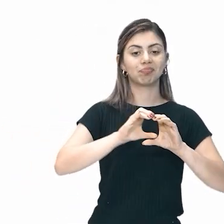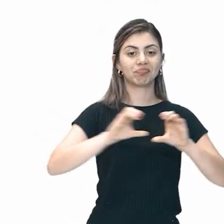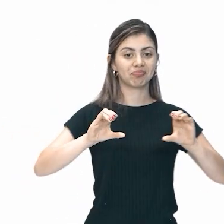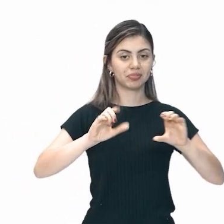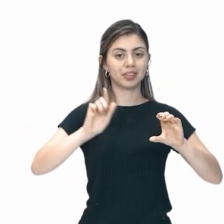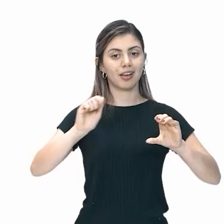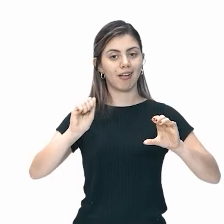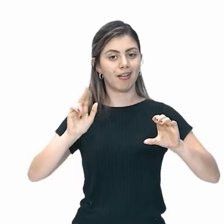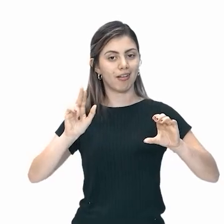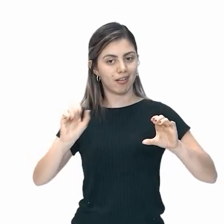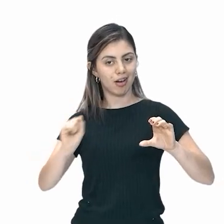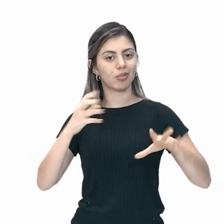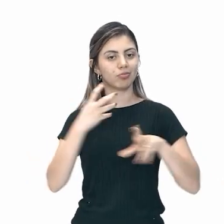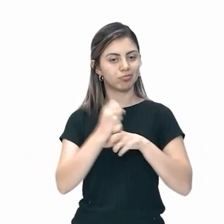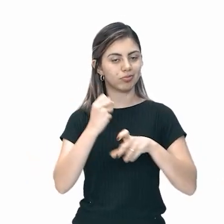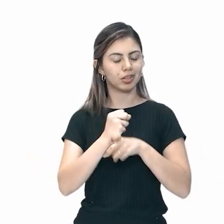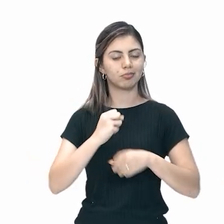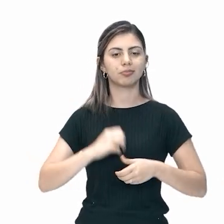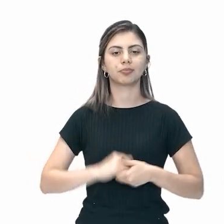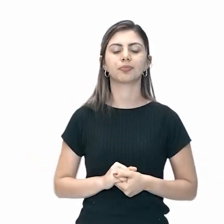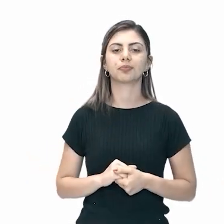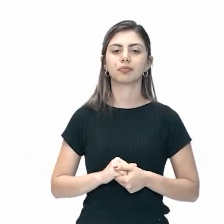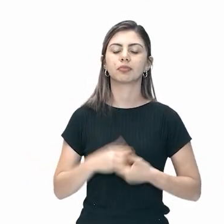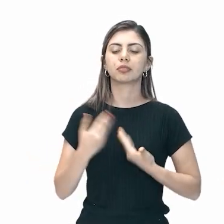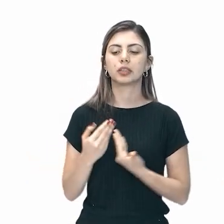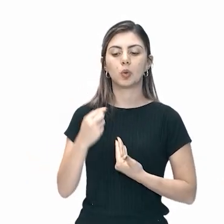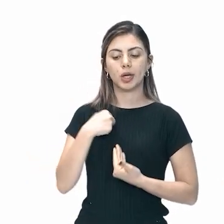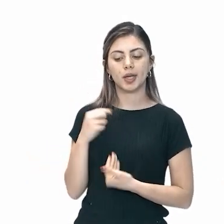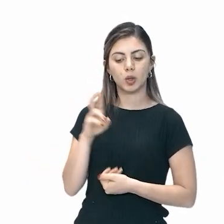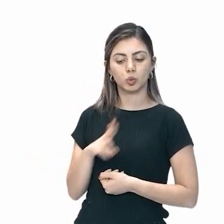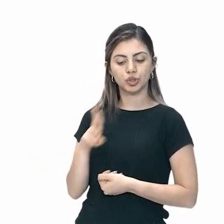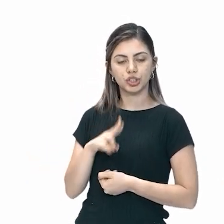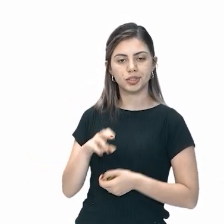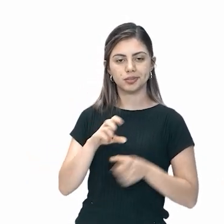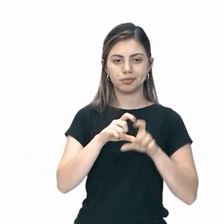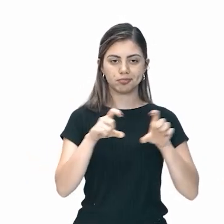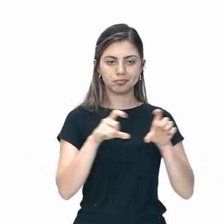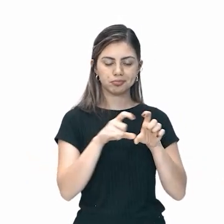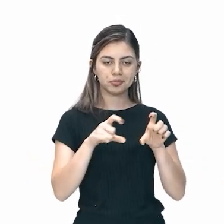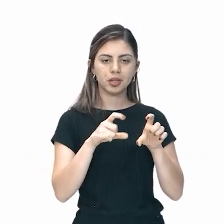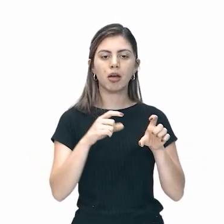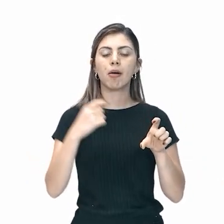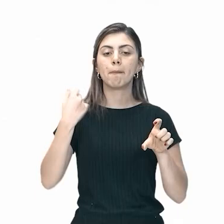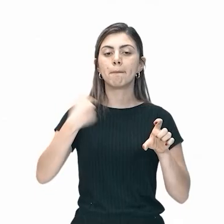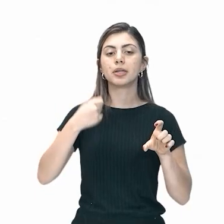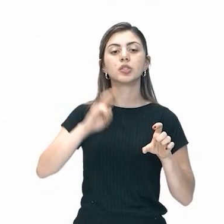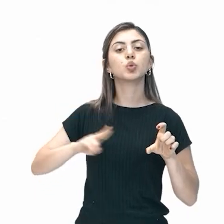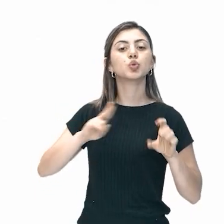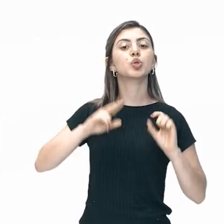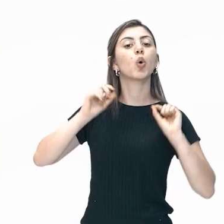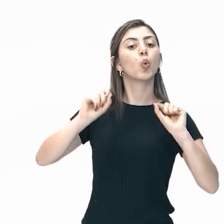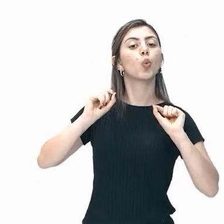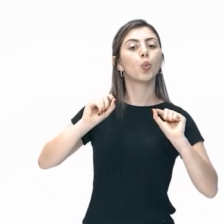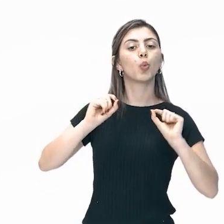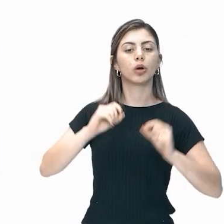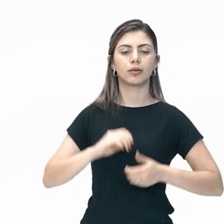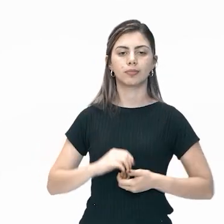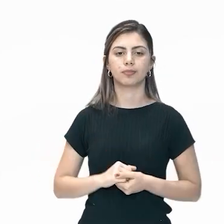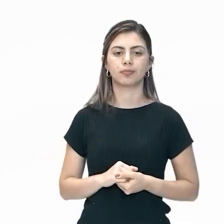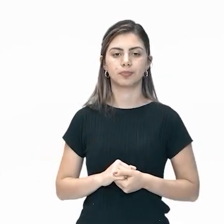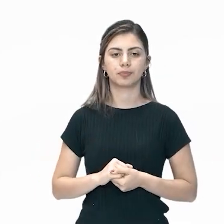Gauss, tá? Quando eu for utilizar a equação de Gauss, eu vou utilizar o seguinte. Então, vamos lá, olha só.